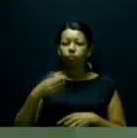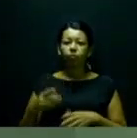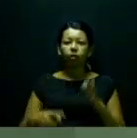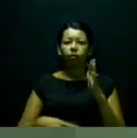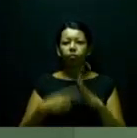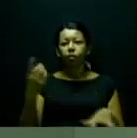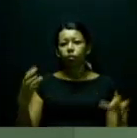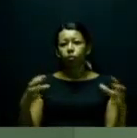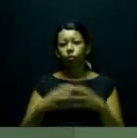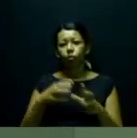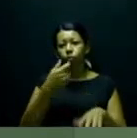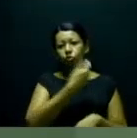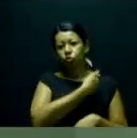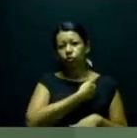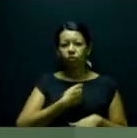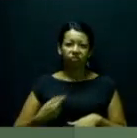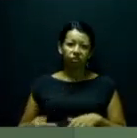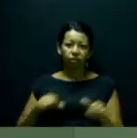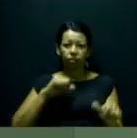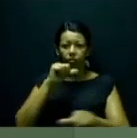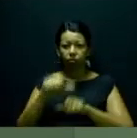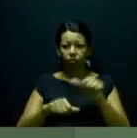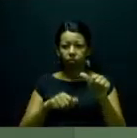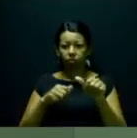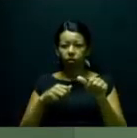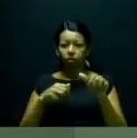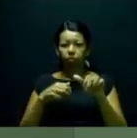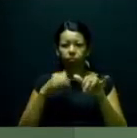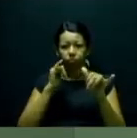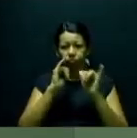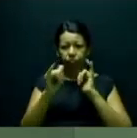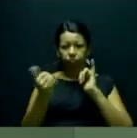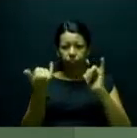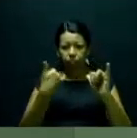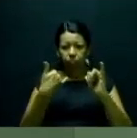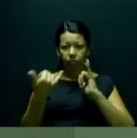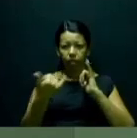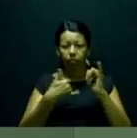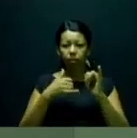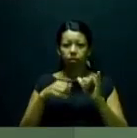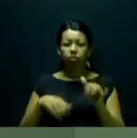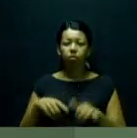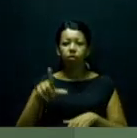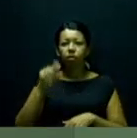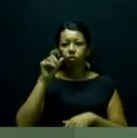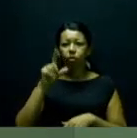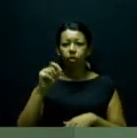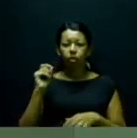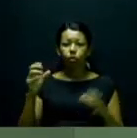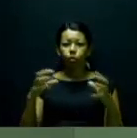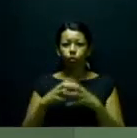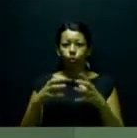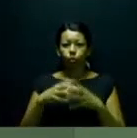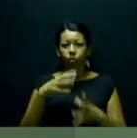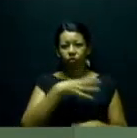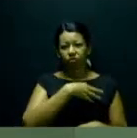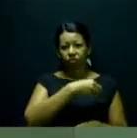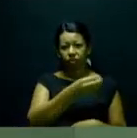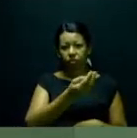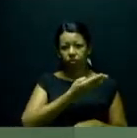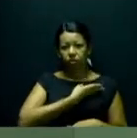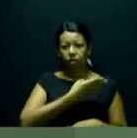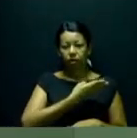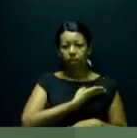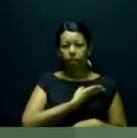primeiro escalão de governo troca informações privilegiando grupos, filhos dos